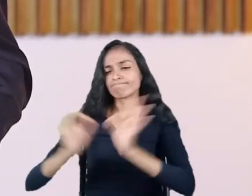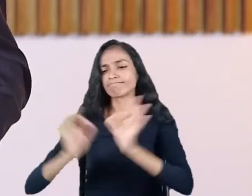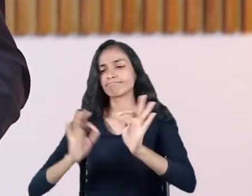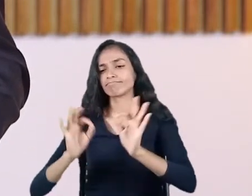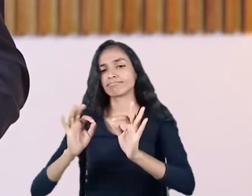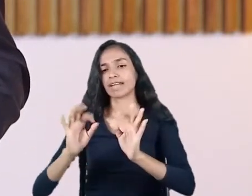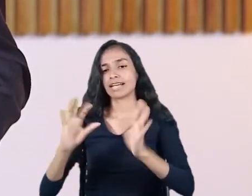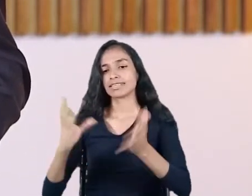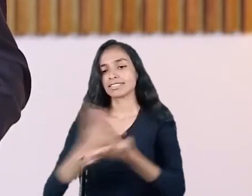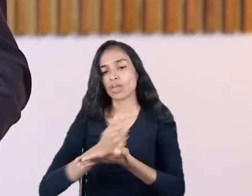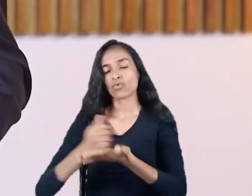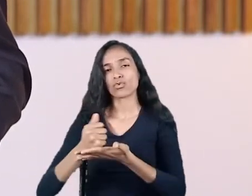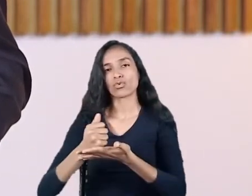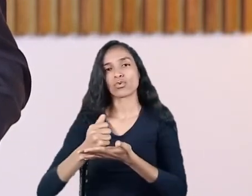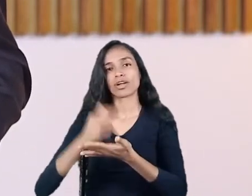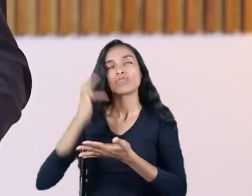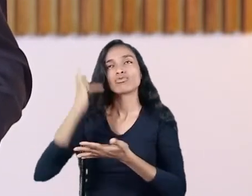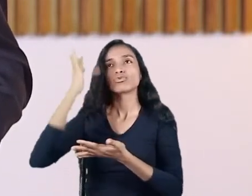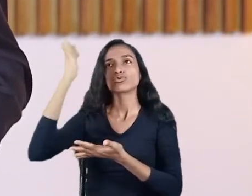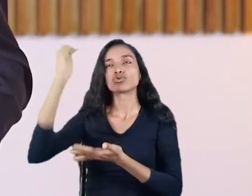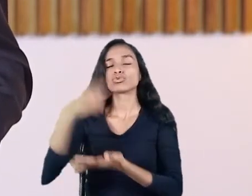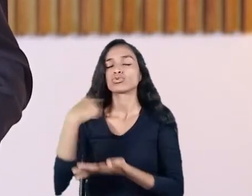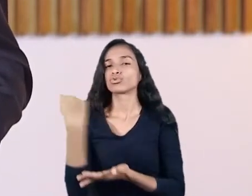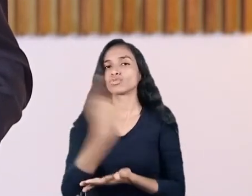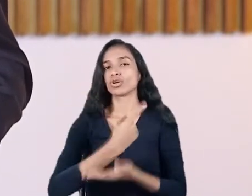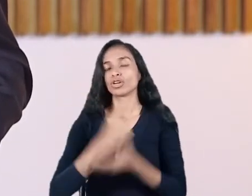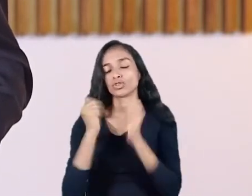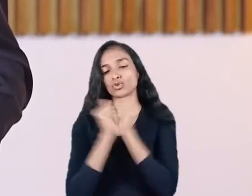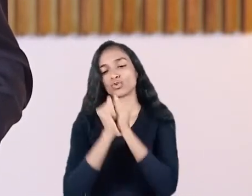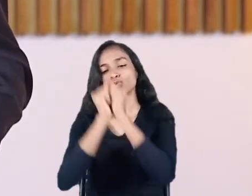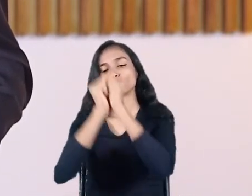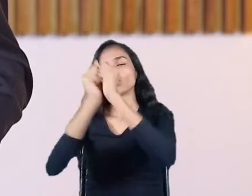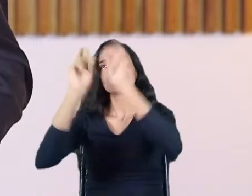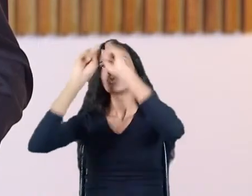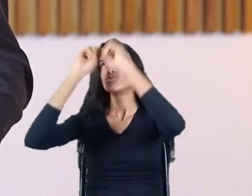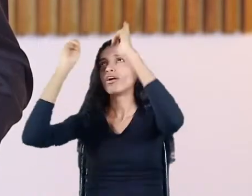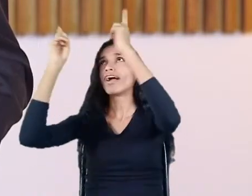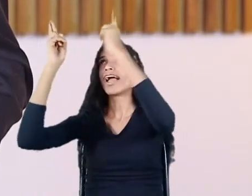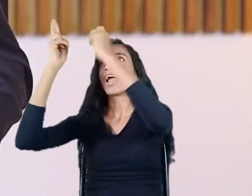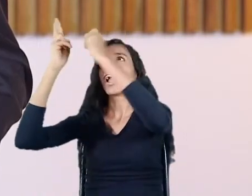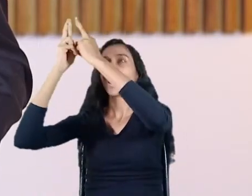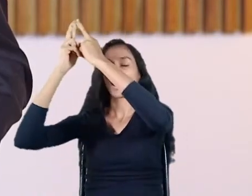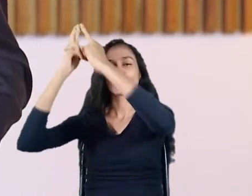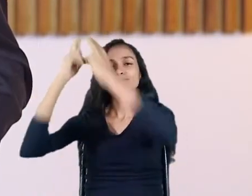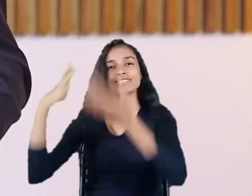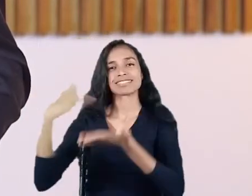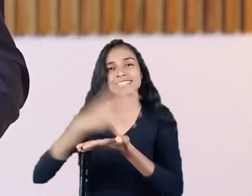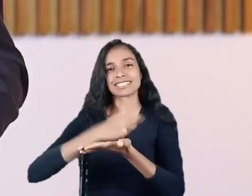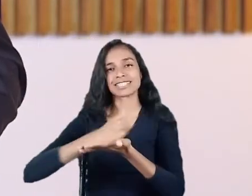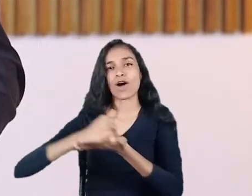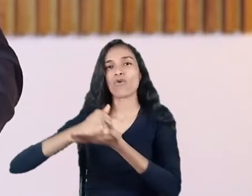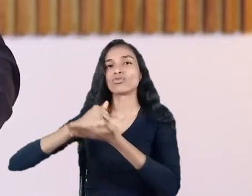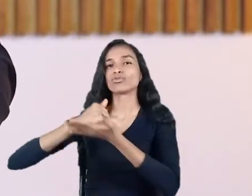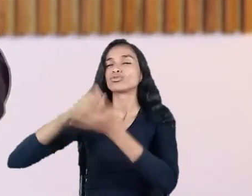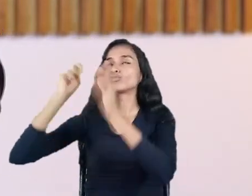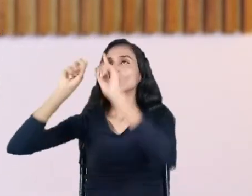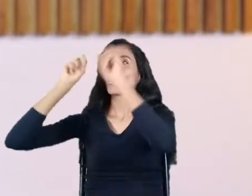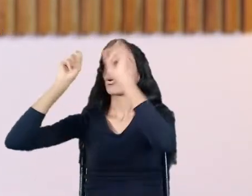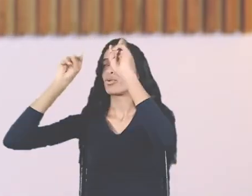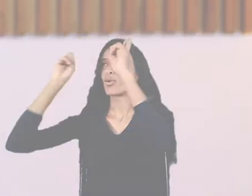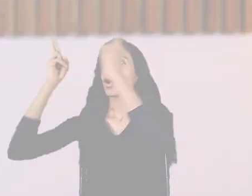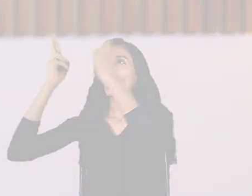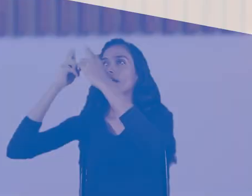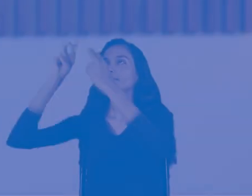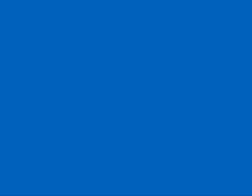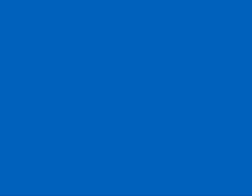nós estejamos juntos no reino de Deus e que sejamos salvos para o reino de Deus. Que Deus te abençoe e abençoe a sua família nesta